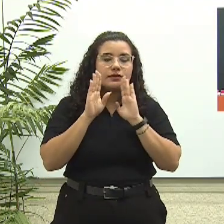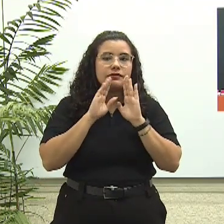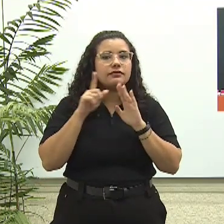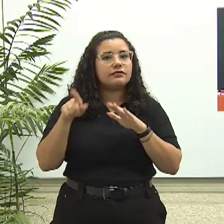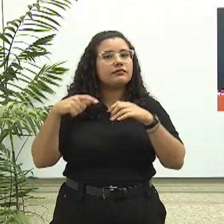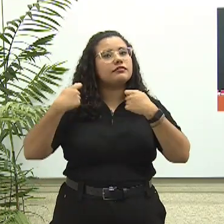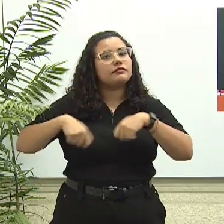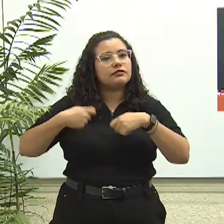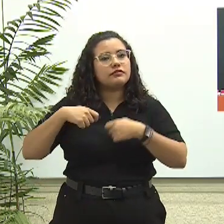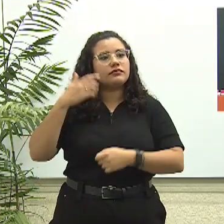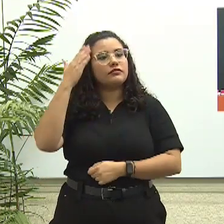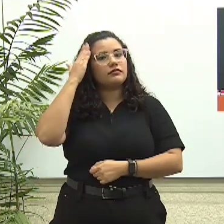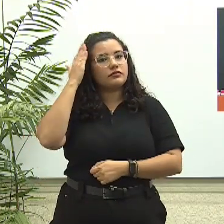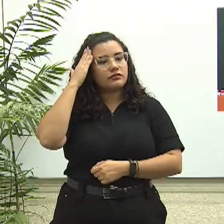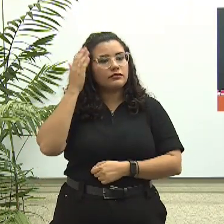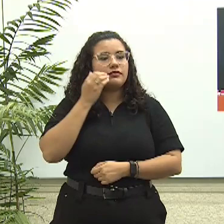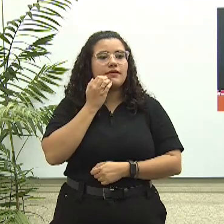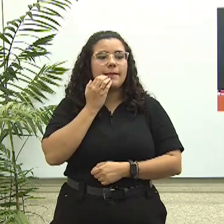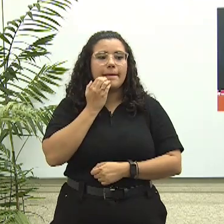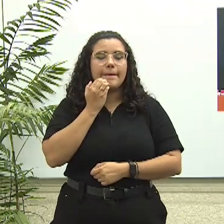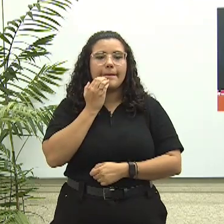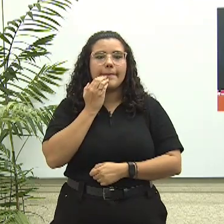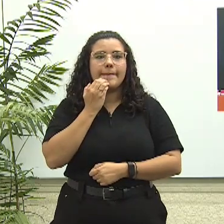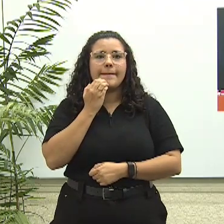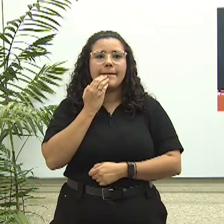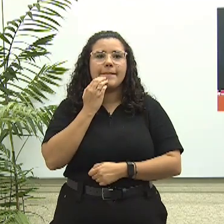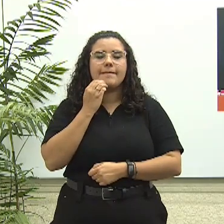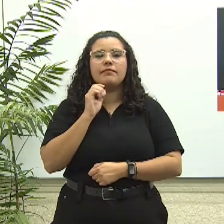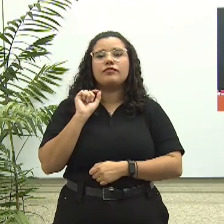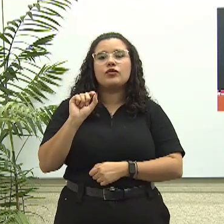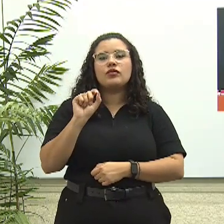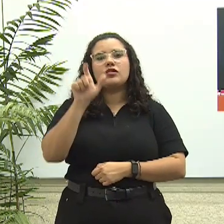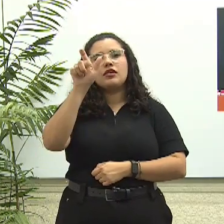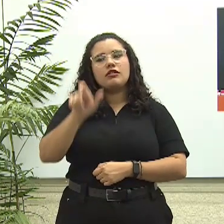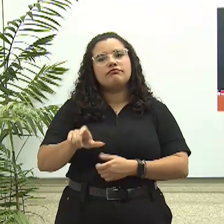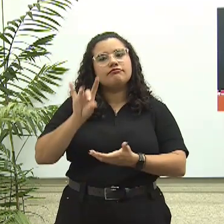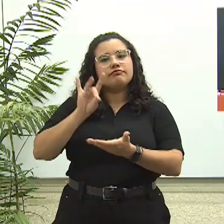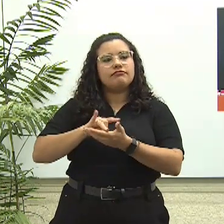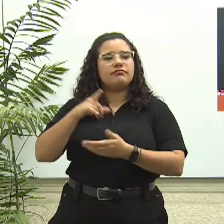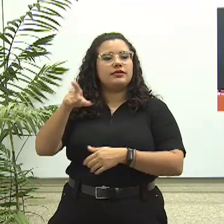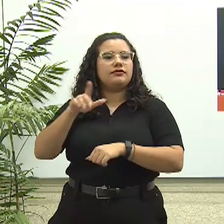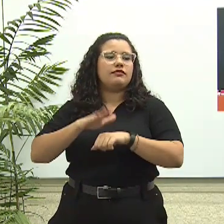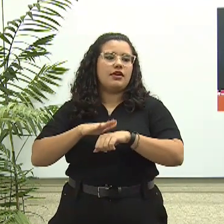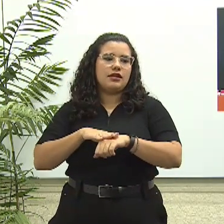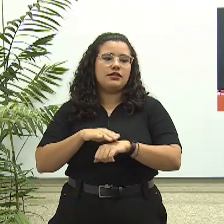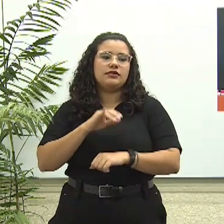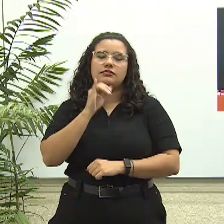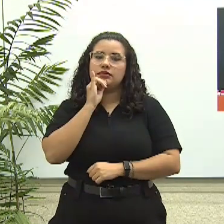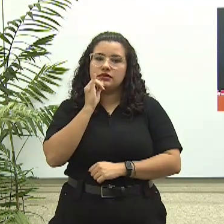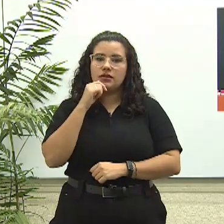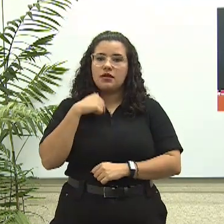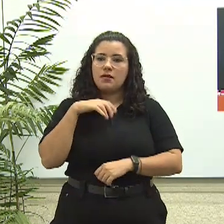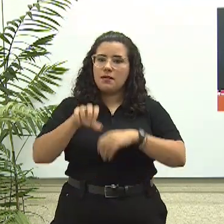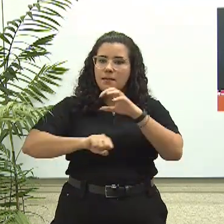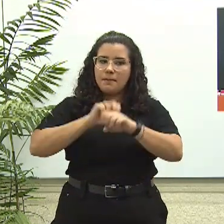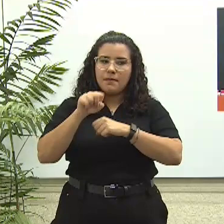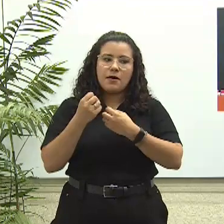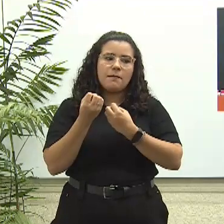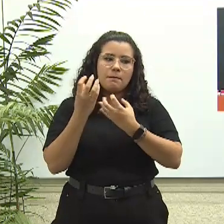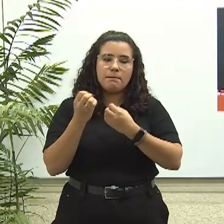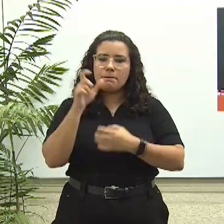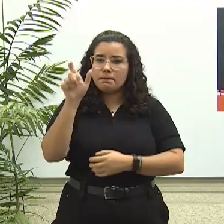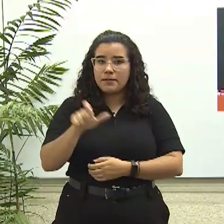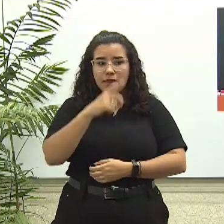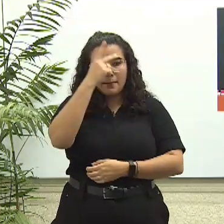precisa saber o que você de fato Faz pô mas você coleta dados da pessoa já